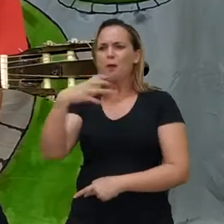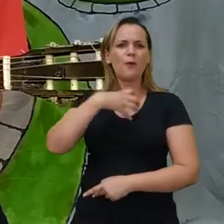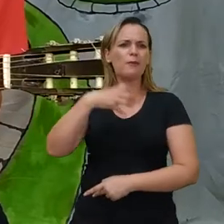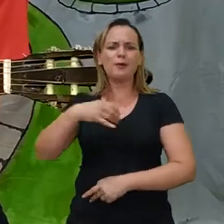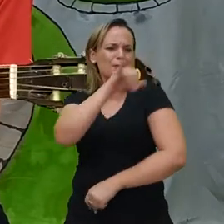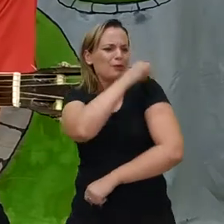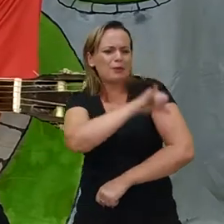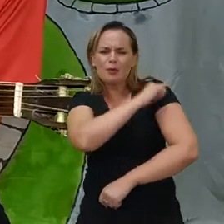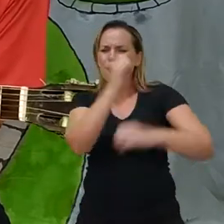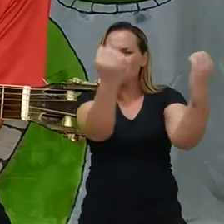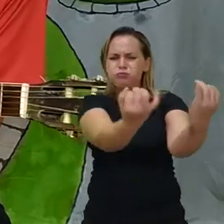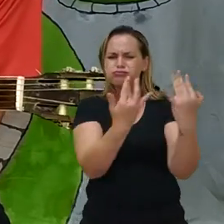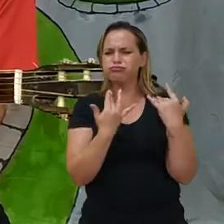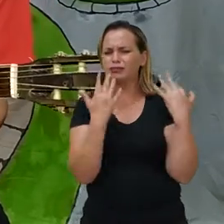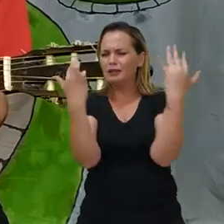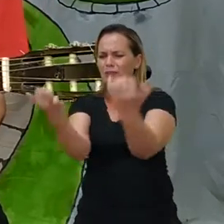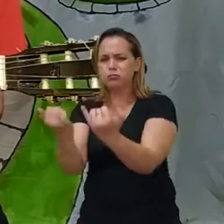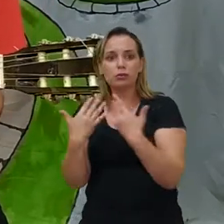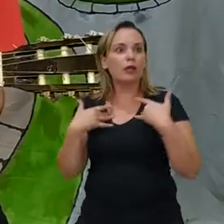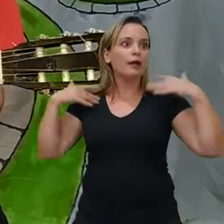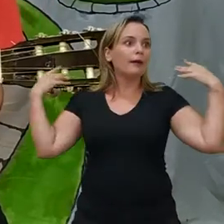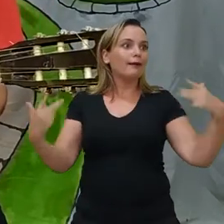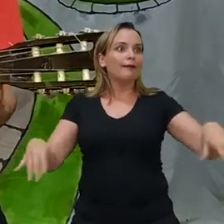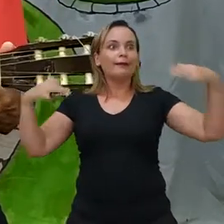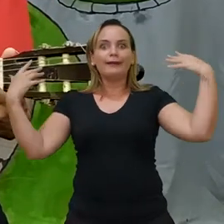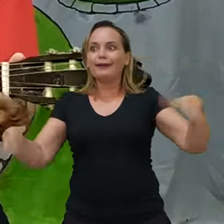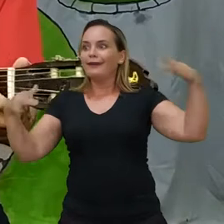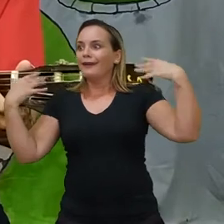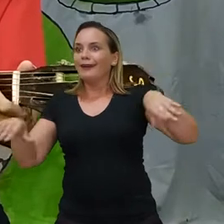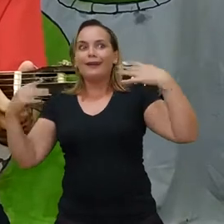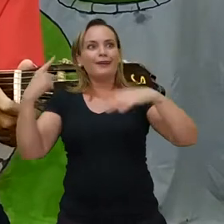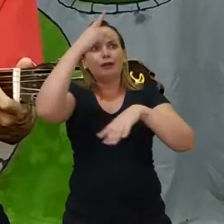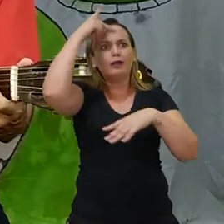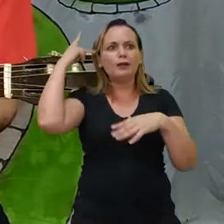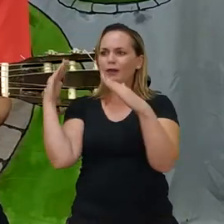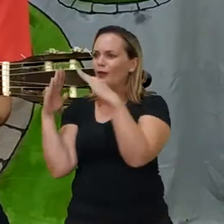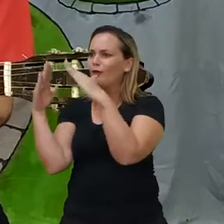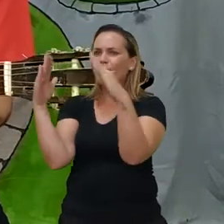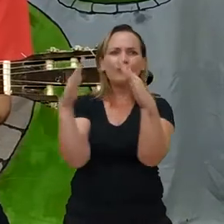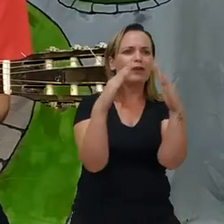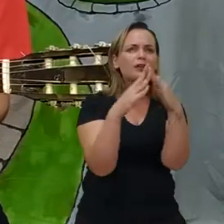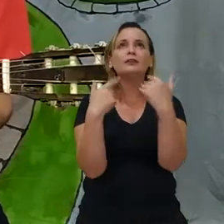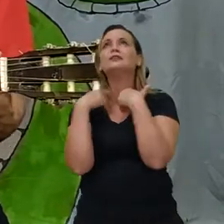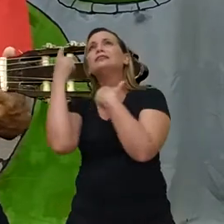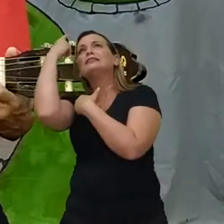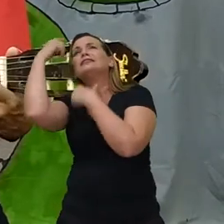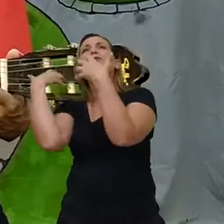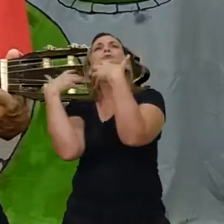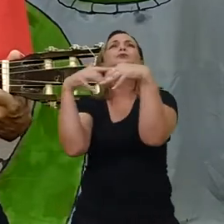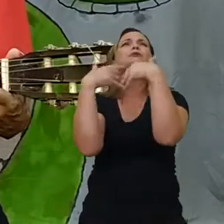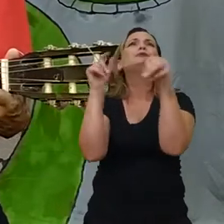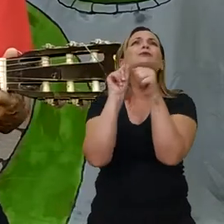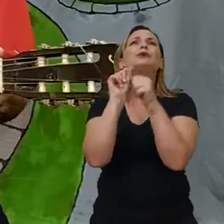Rio de Janeiro. Olha, era tanta gente que os vizinhos assim ficaram pensando: o que podemos fazer para